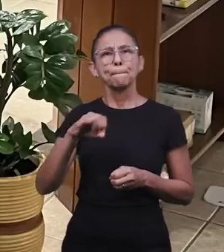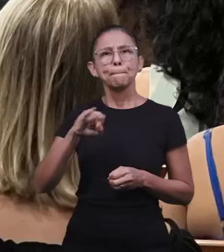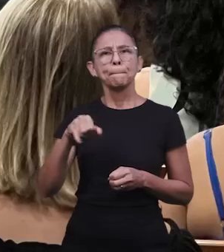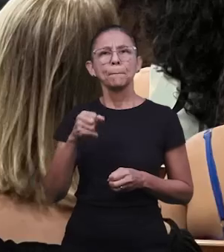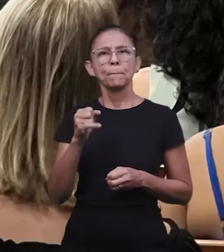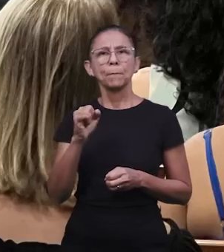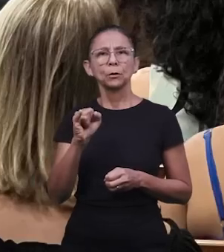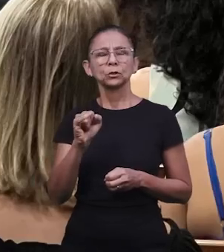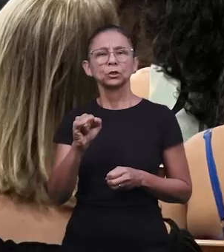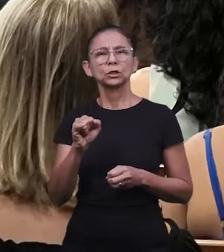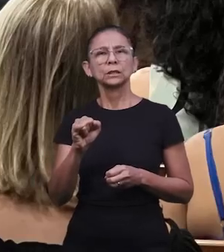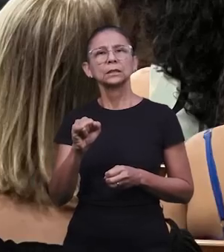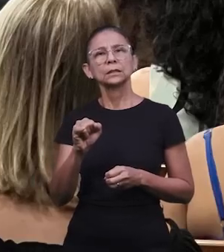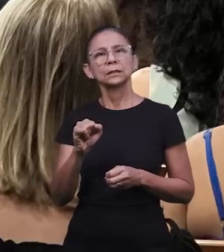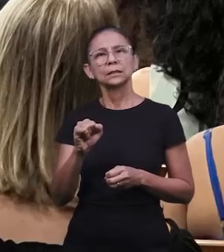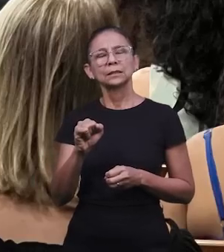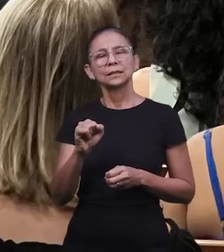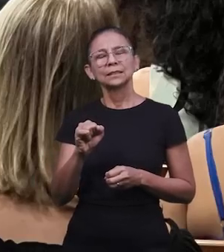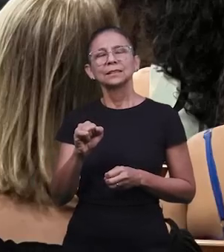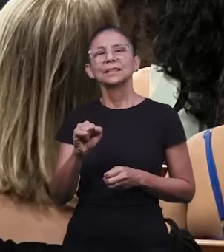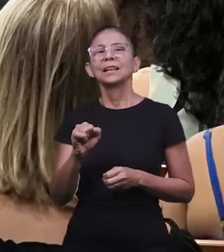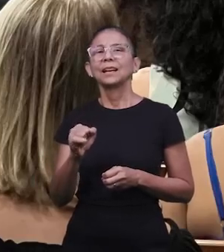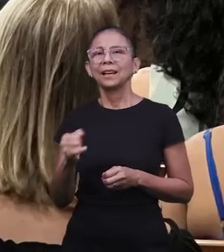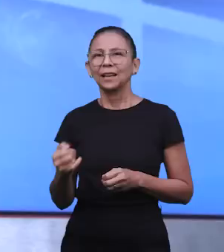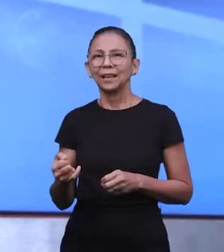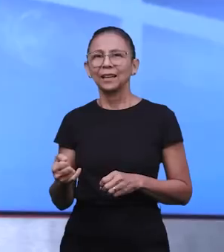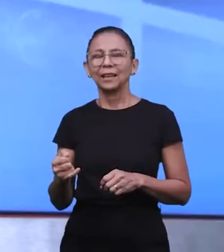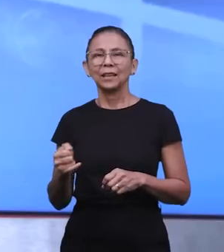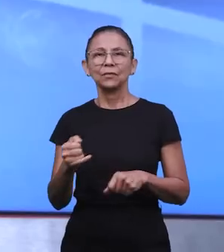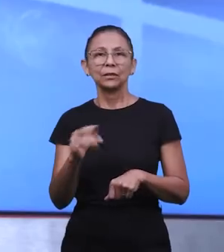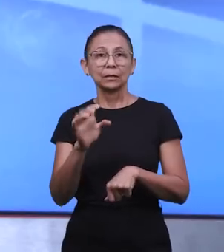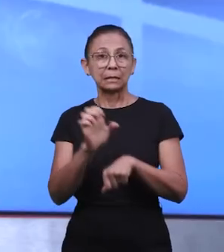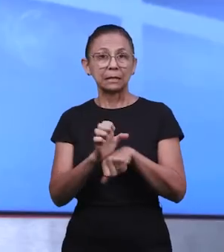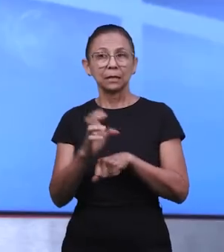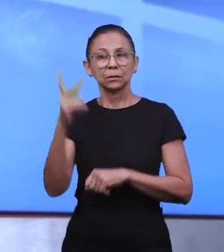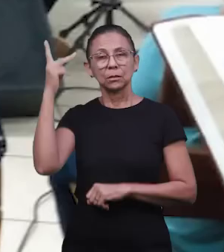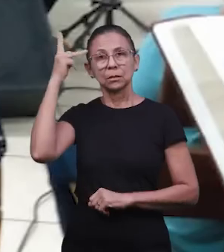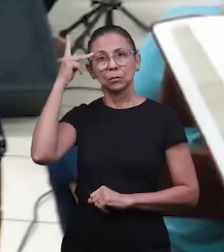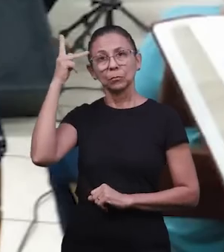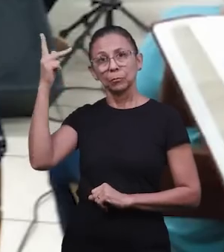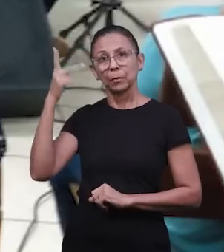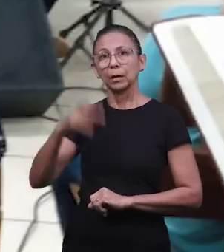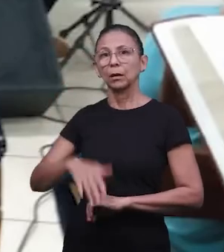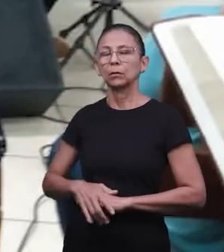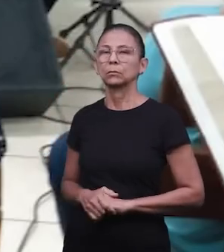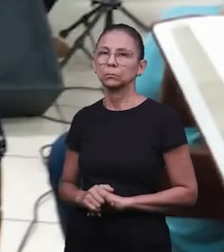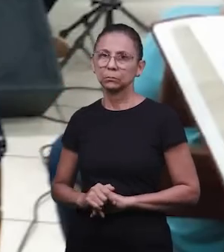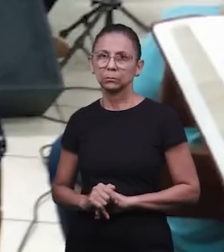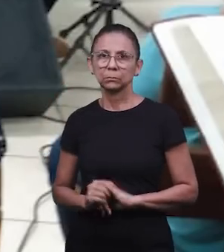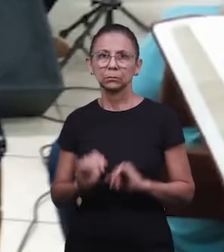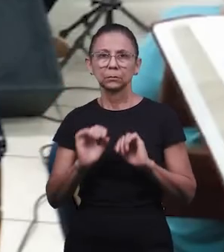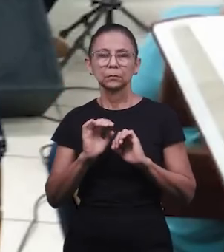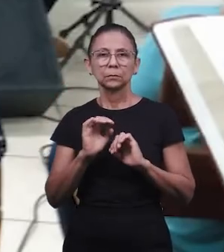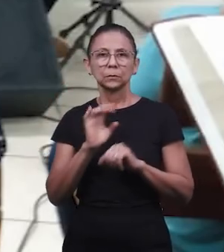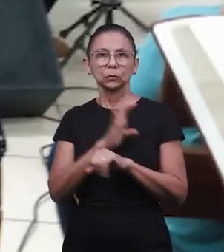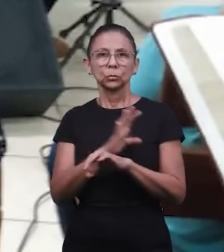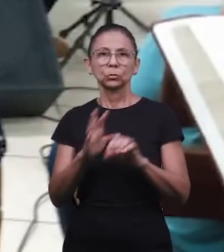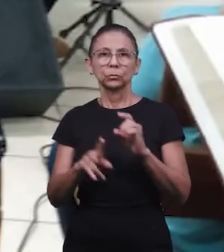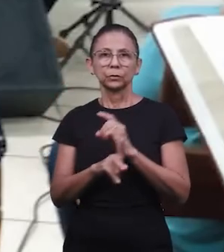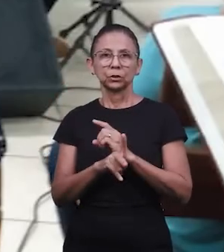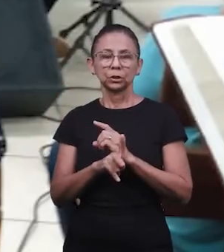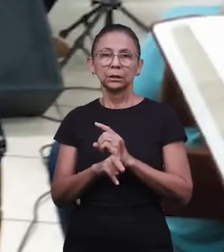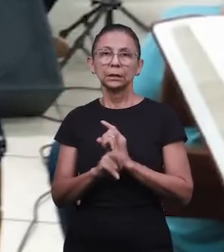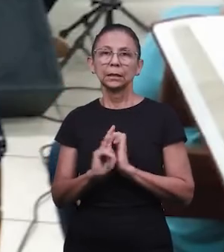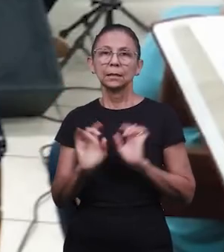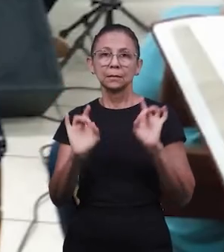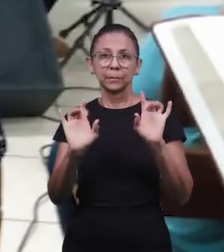fica ali no estado de São Paulo. Um abraço aos irmãos aí de São Paulo. E aconteceu uma vigília direcionada aos homens, aos varões da Igreja